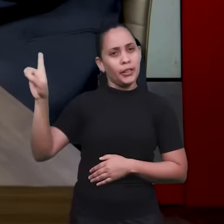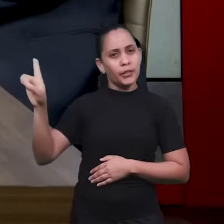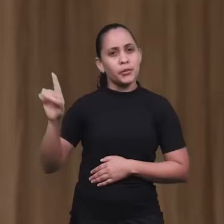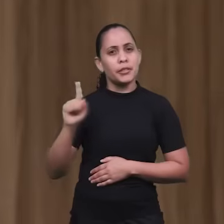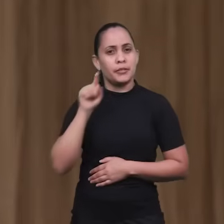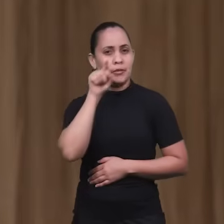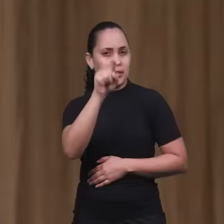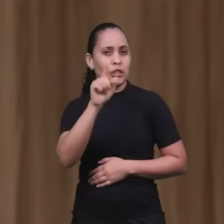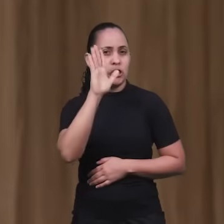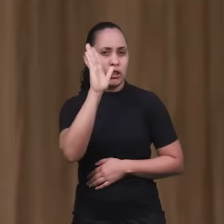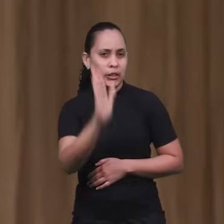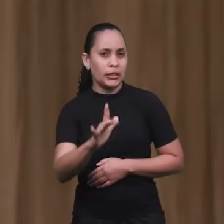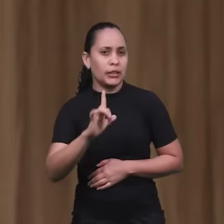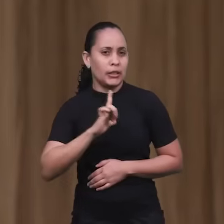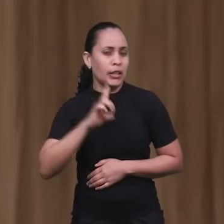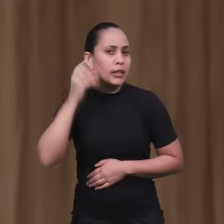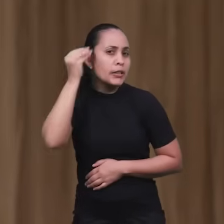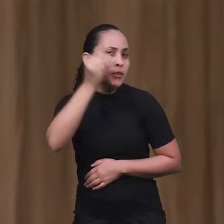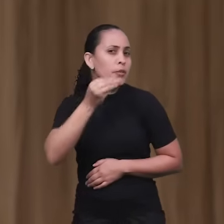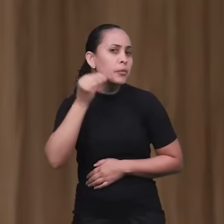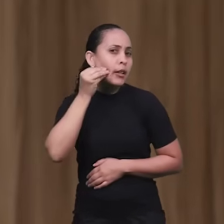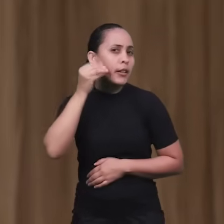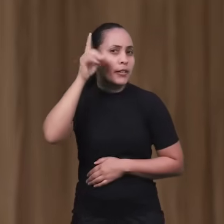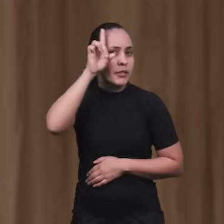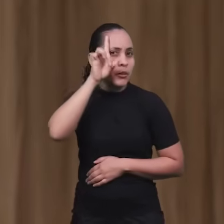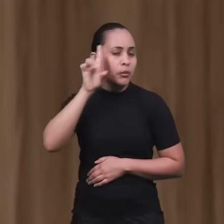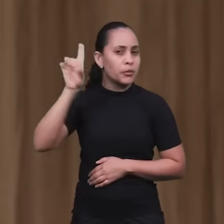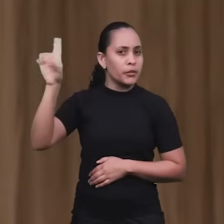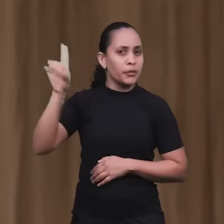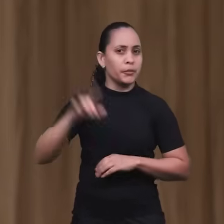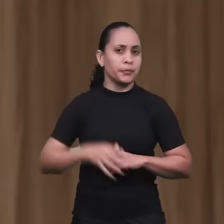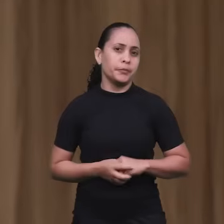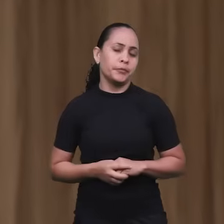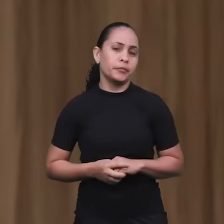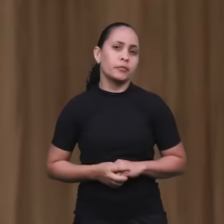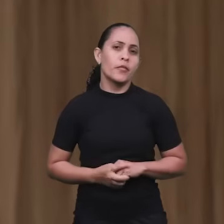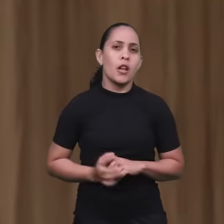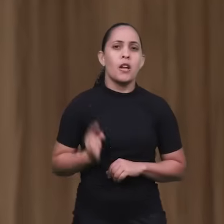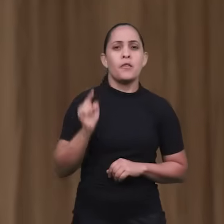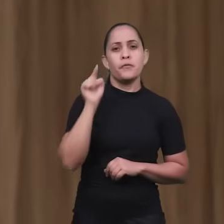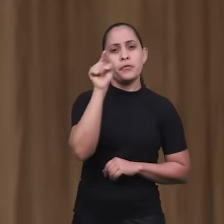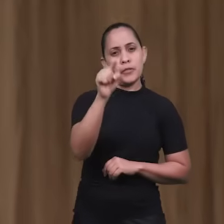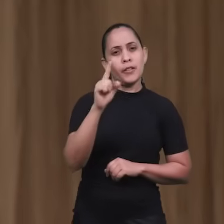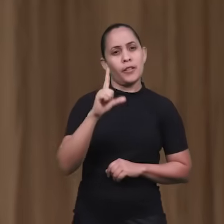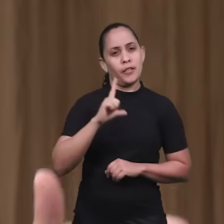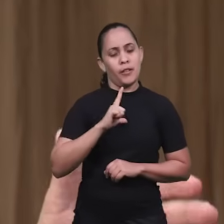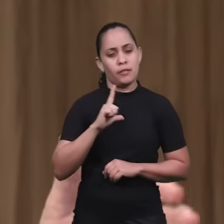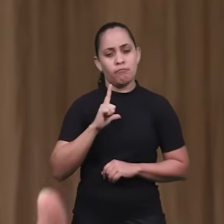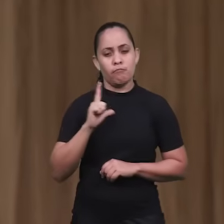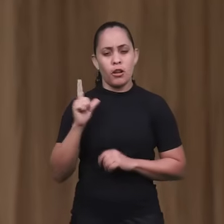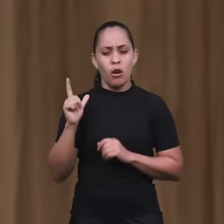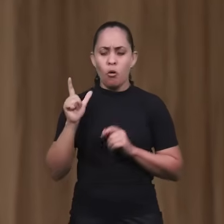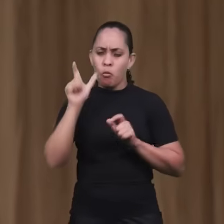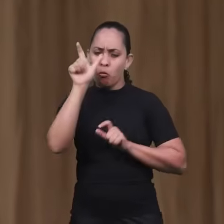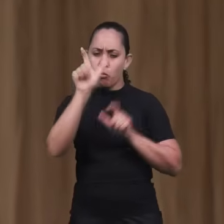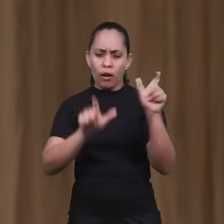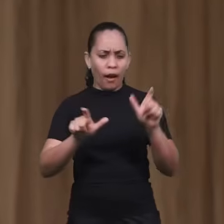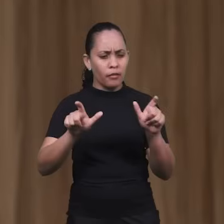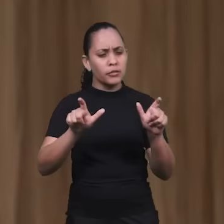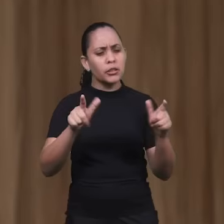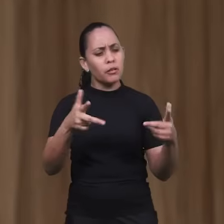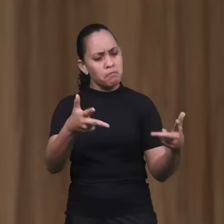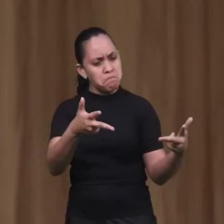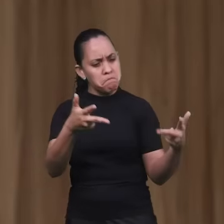com o Senhor, você é identificado aonde você vai, né? Como o pastor Marcos falou aqui, no seu